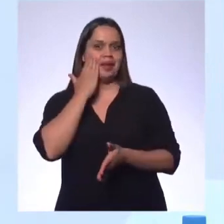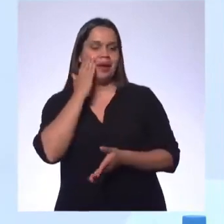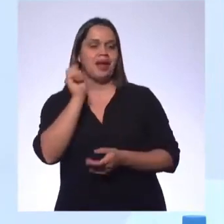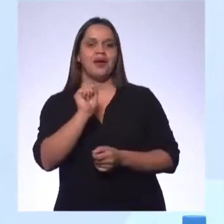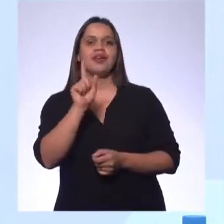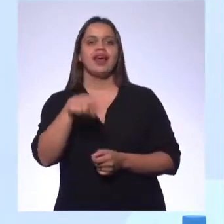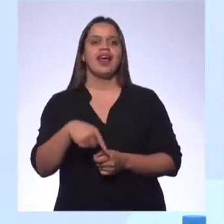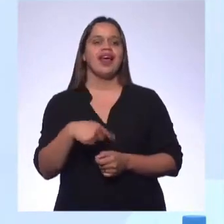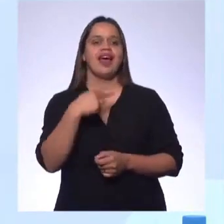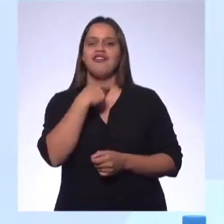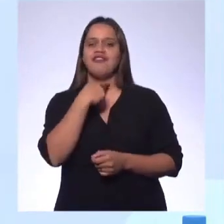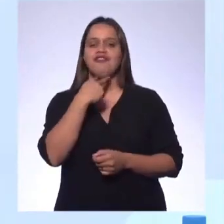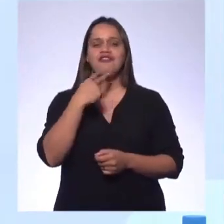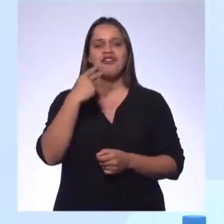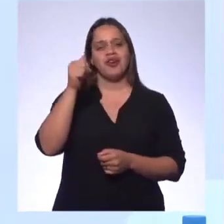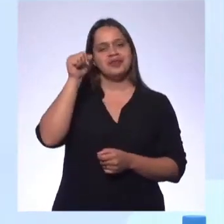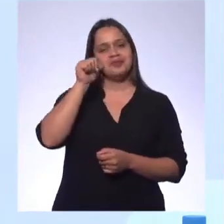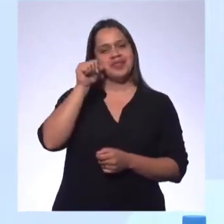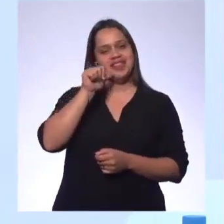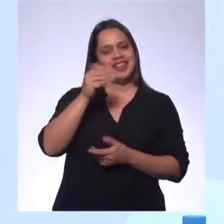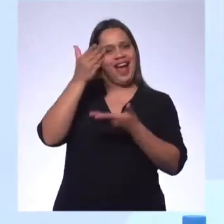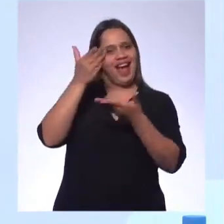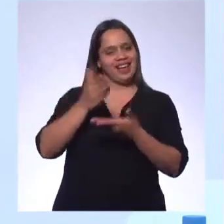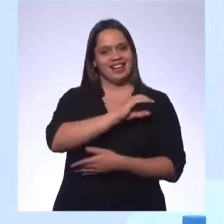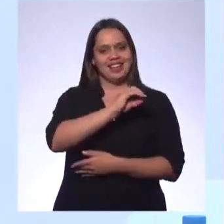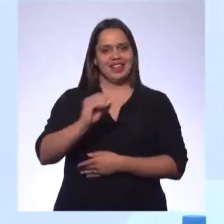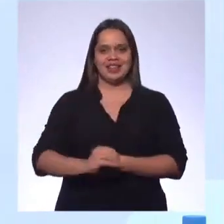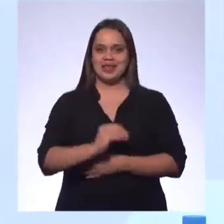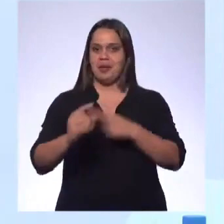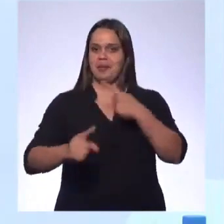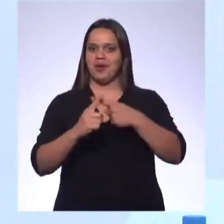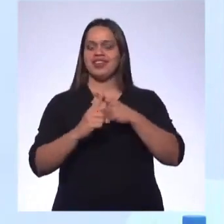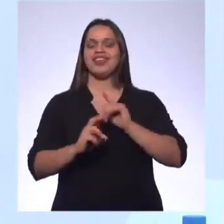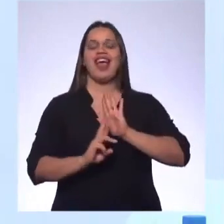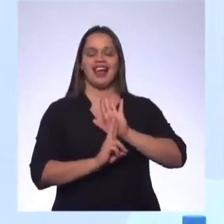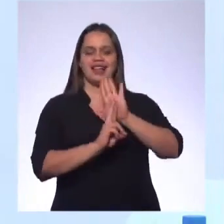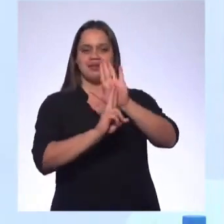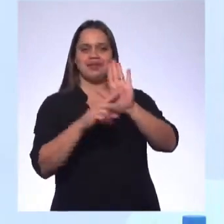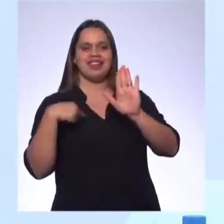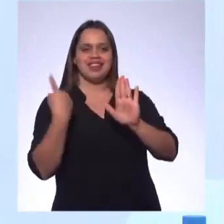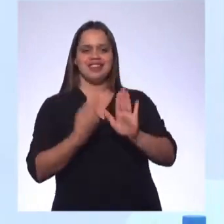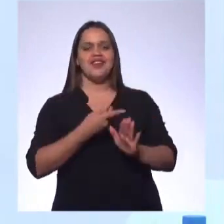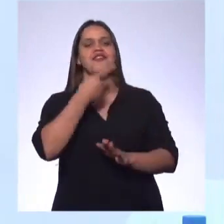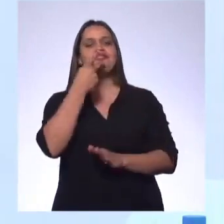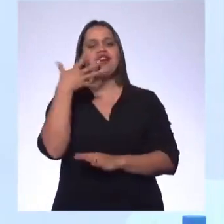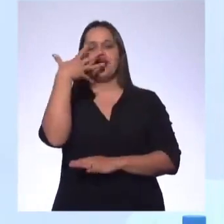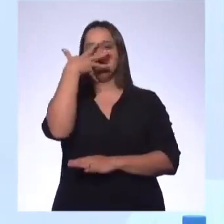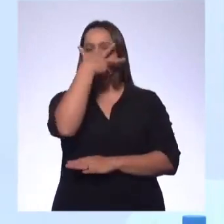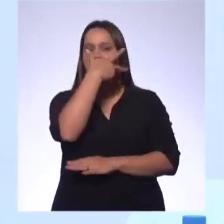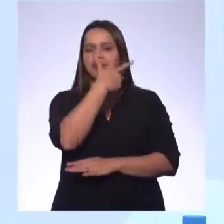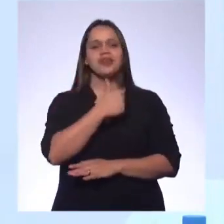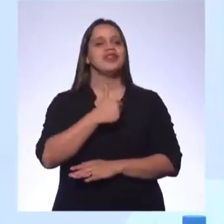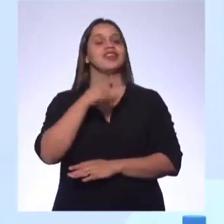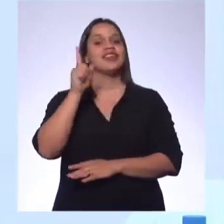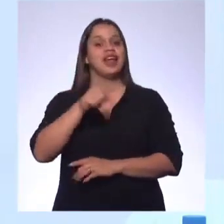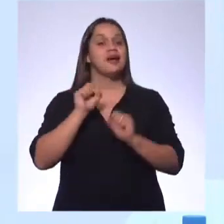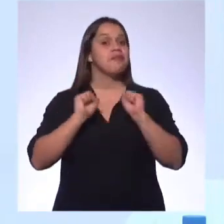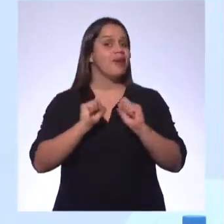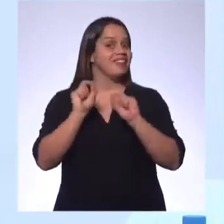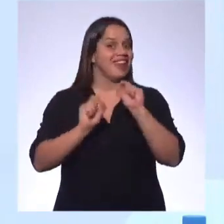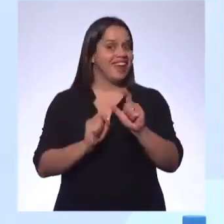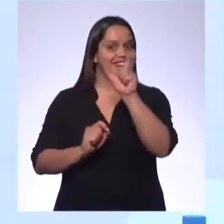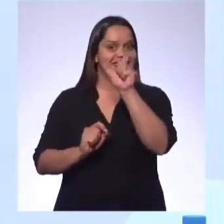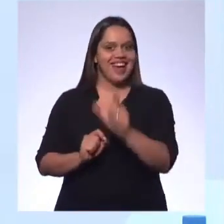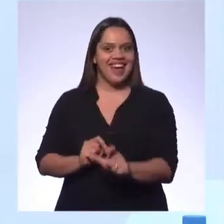ela é a voz feminina aqui do Centro de Mídias. Ela nos representa, fala bonito, nos representa. Quem poderia ser